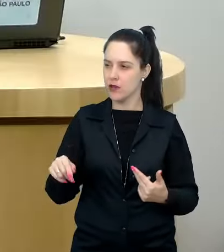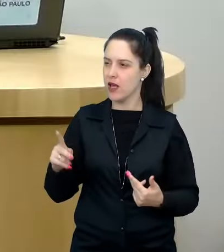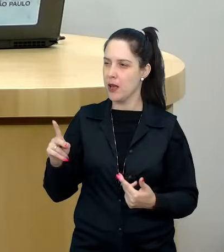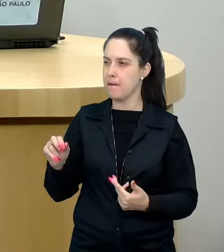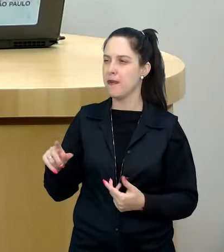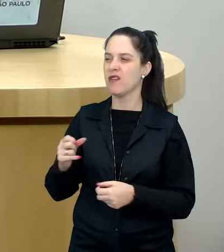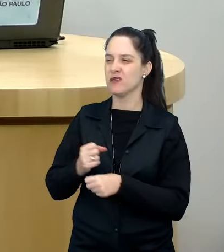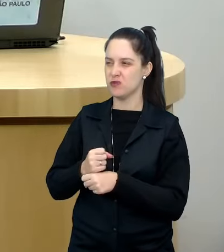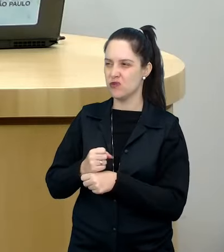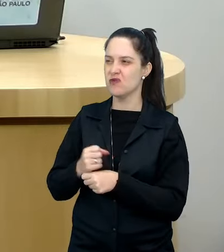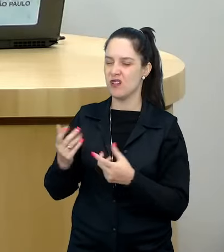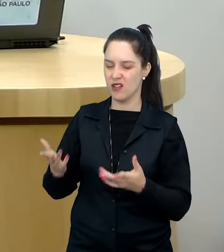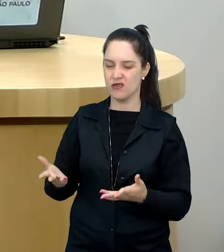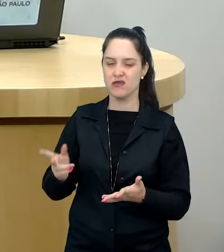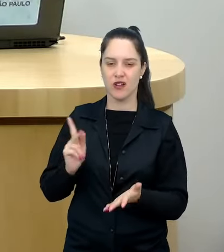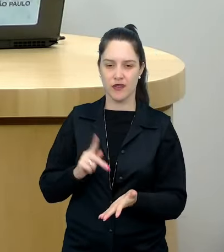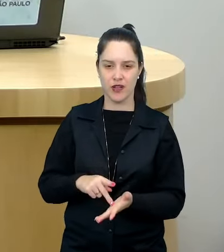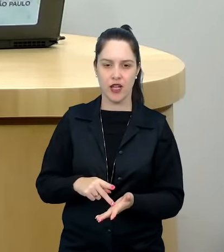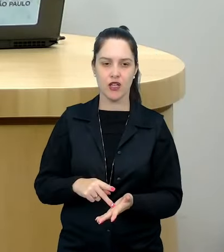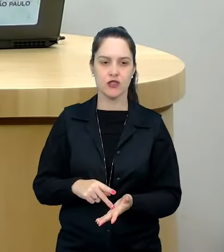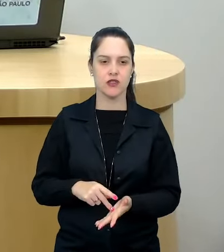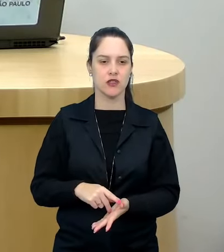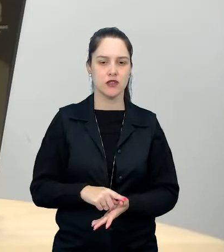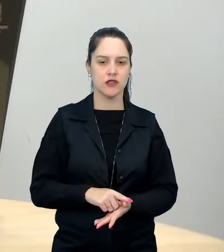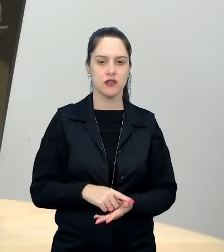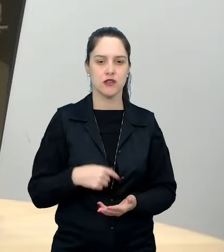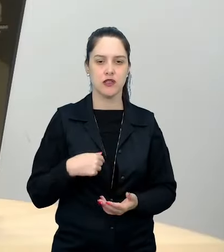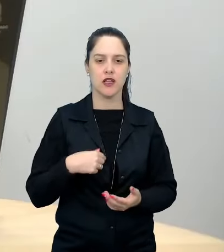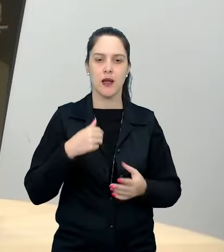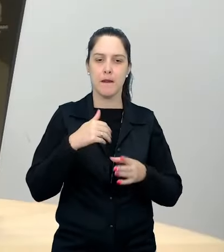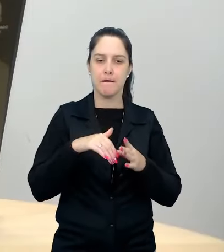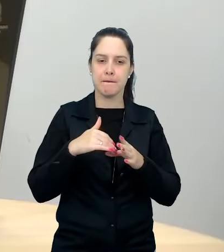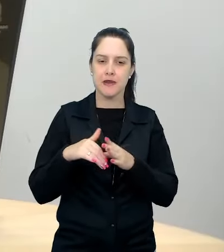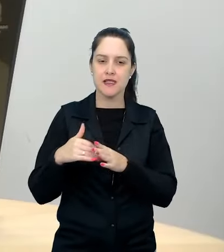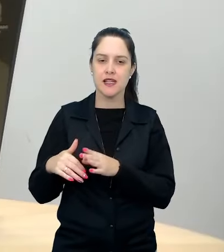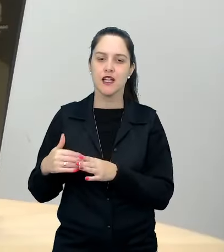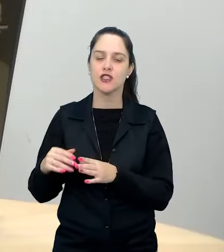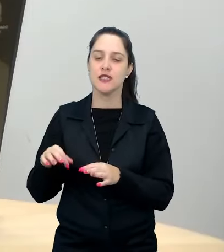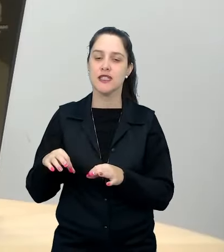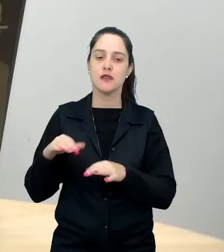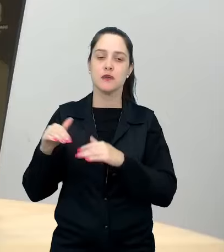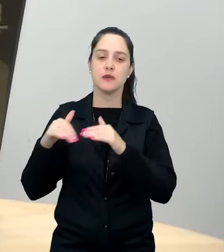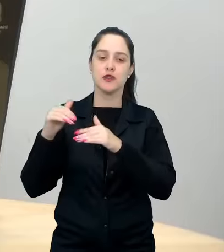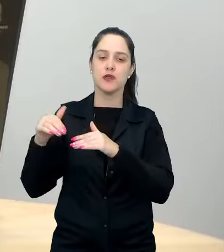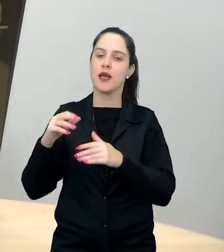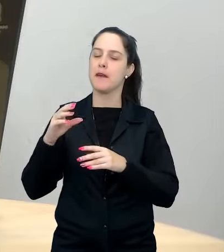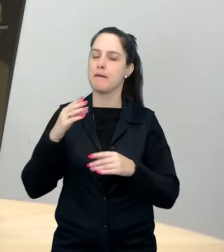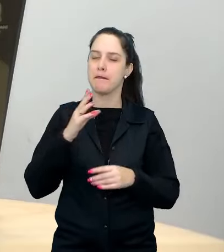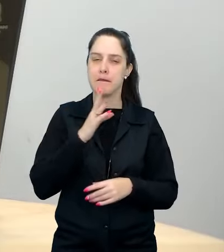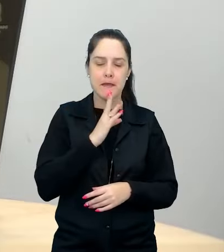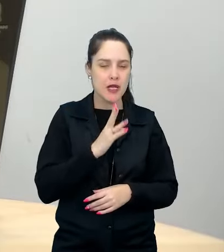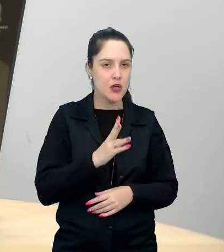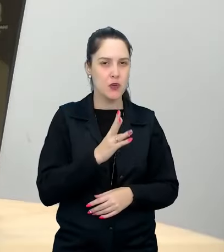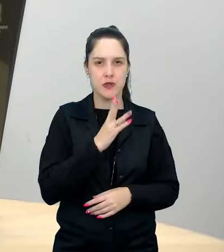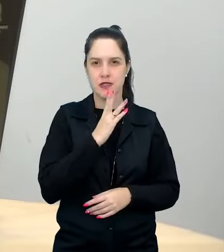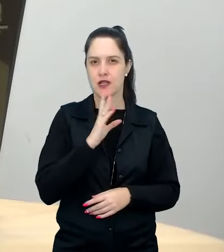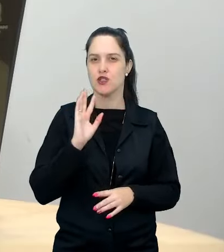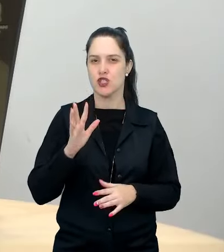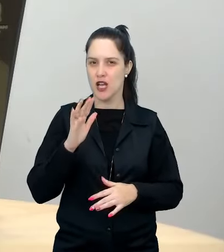muitos anos, né, na verdade. Essa aprendizagem baseada em projeto é bem conhecida, a gente já trabalhou